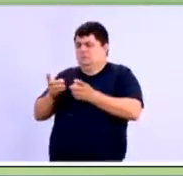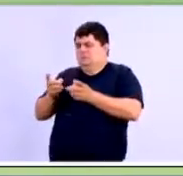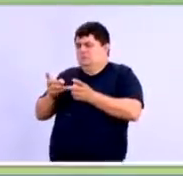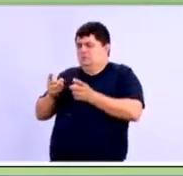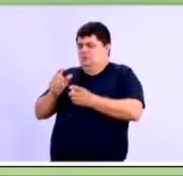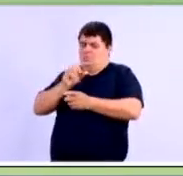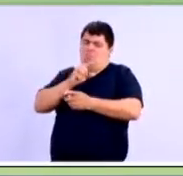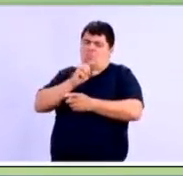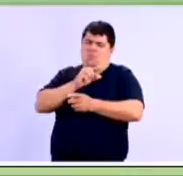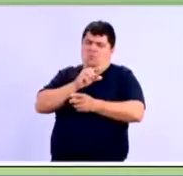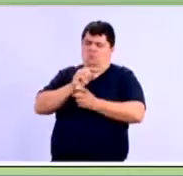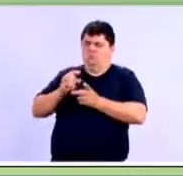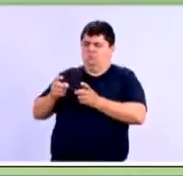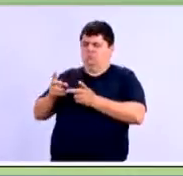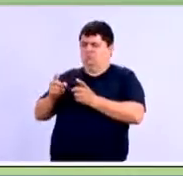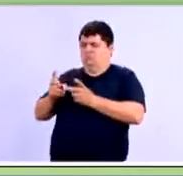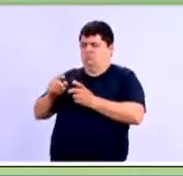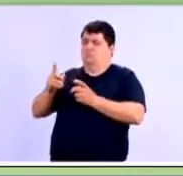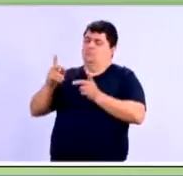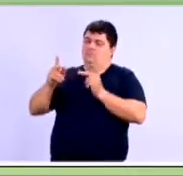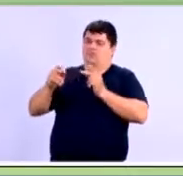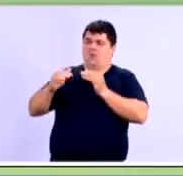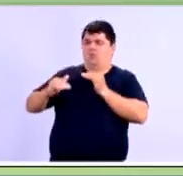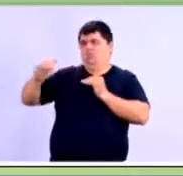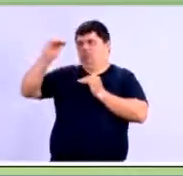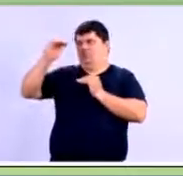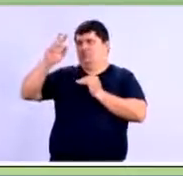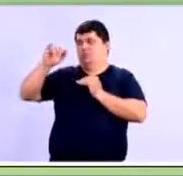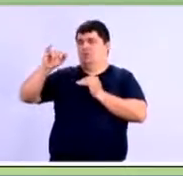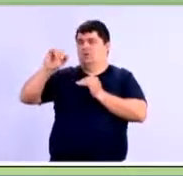com a margem pequena, eu vou ter uma rentabilidade